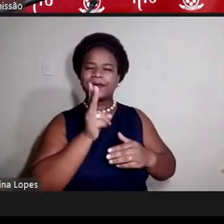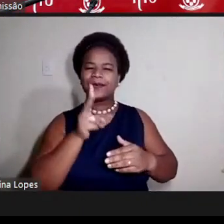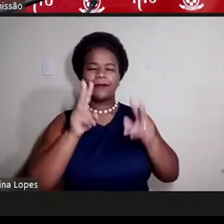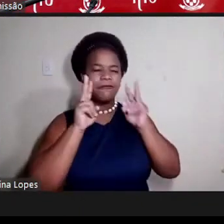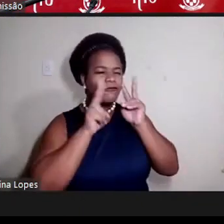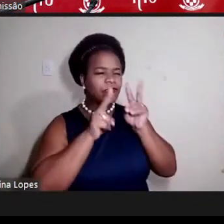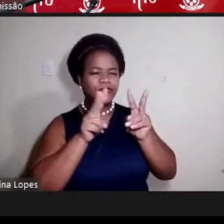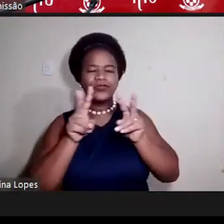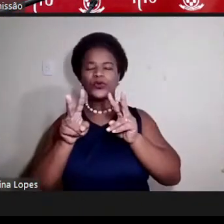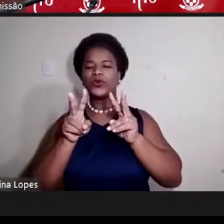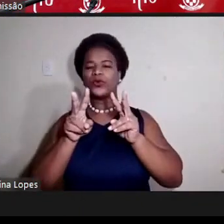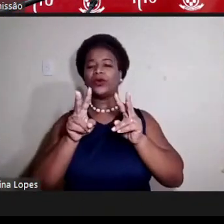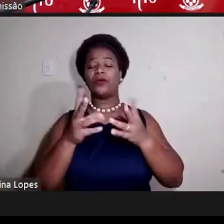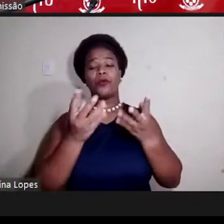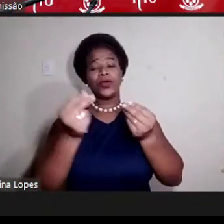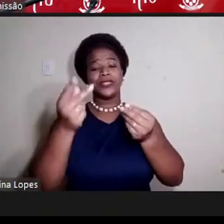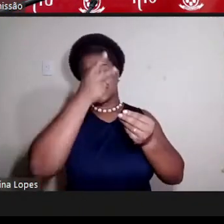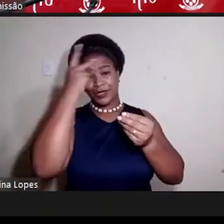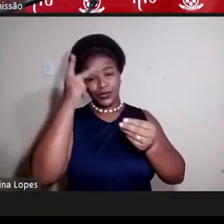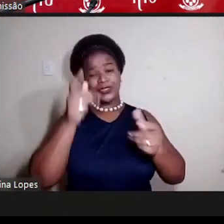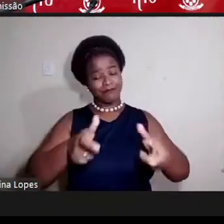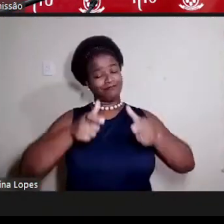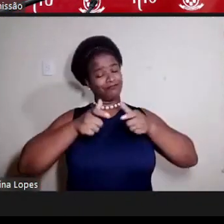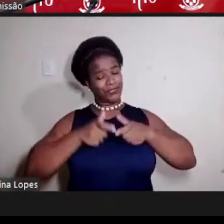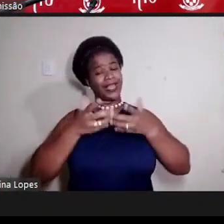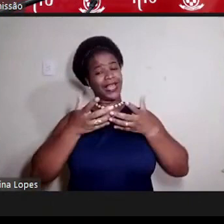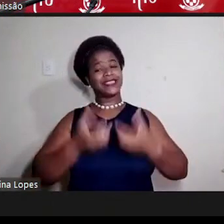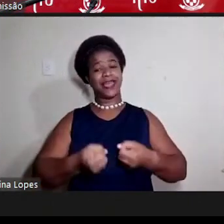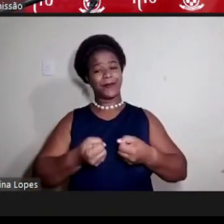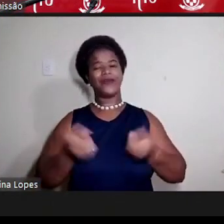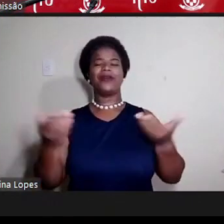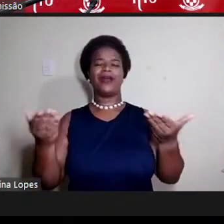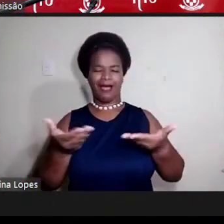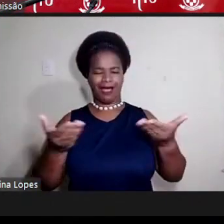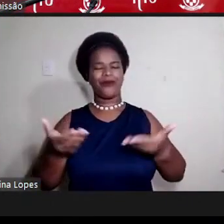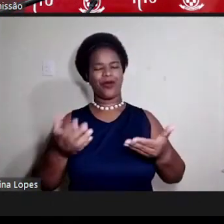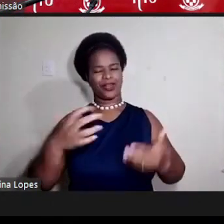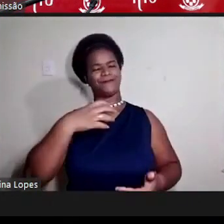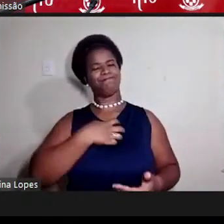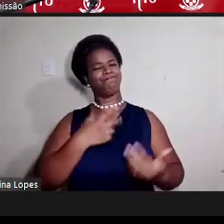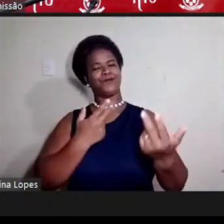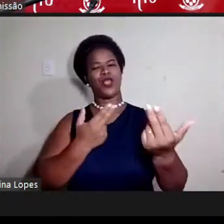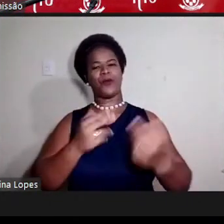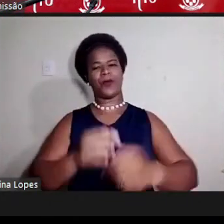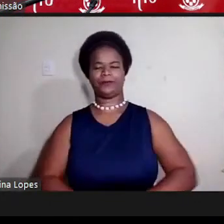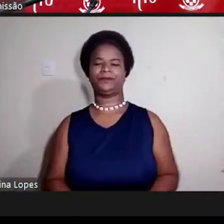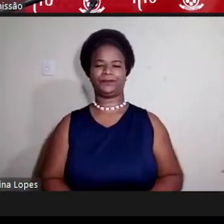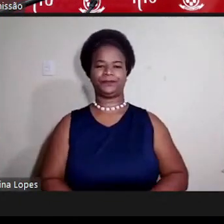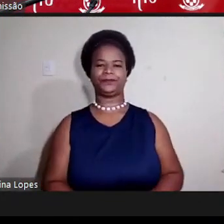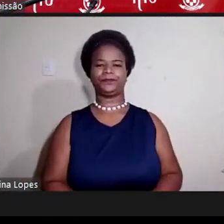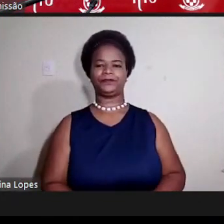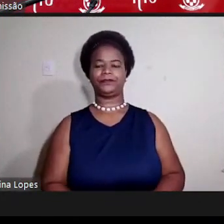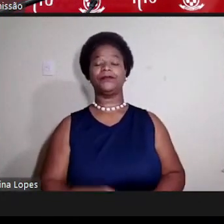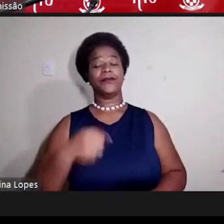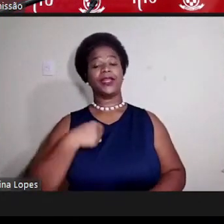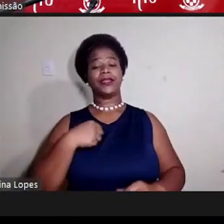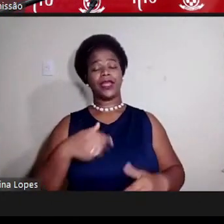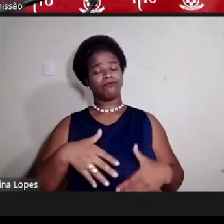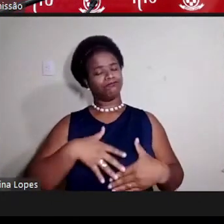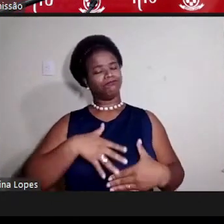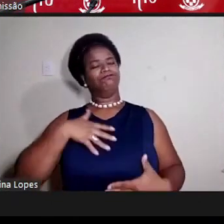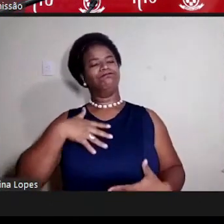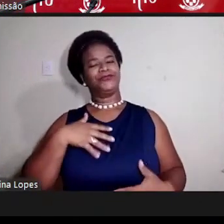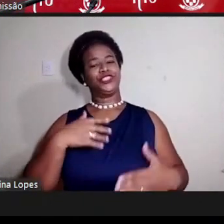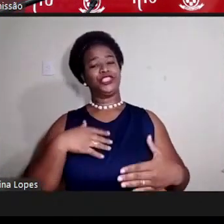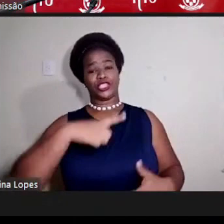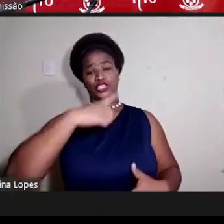por tanta gente que passou e recebeu essa honraria da universidade. Eu tenho a honra de ter sido escolhido para